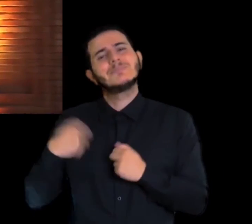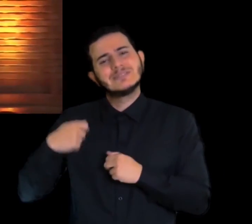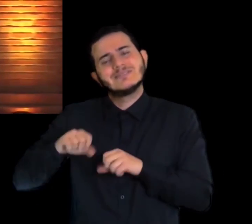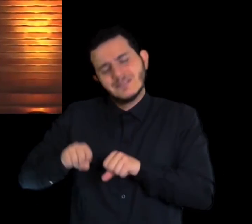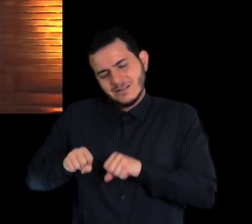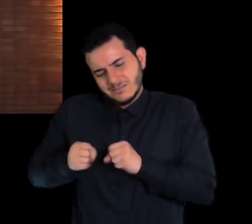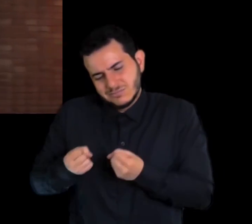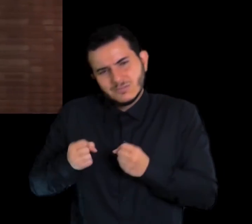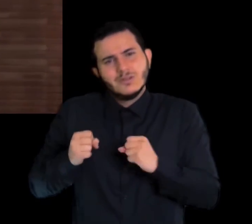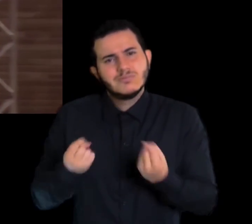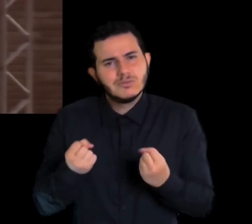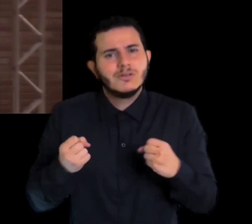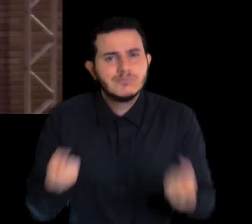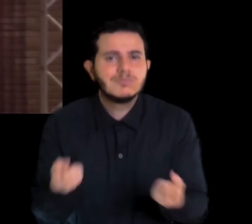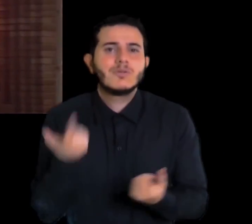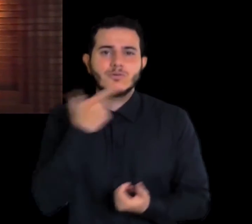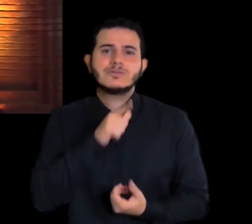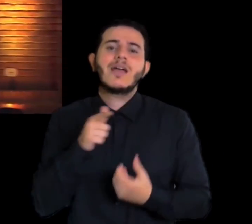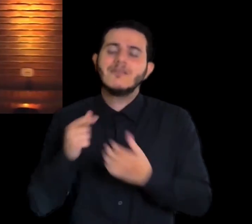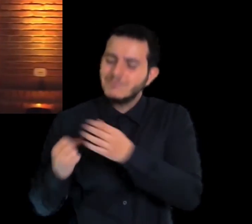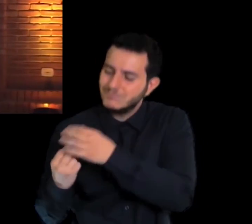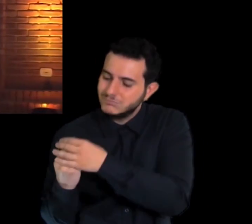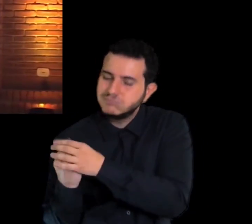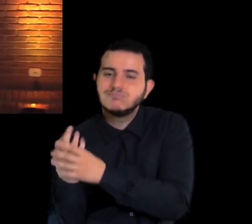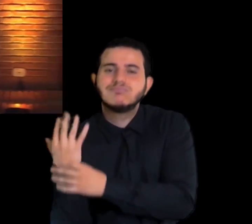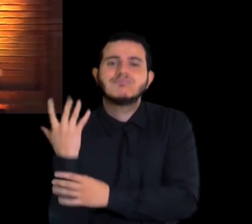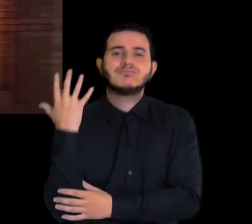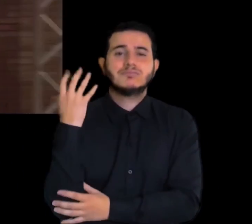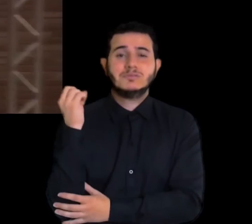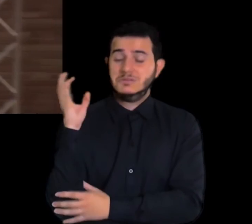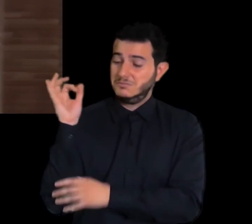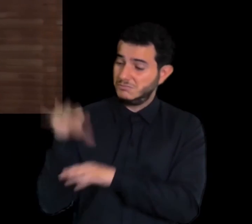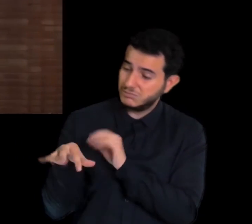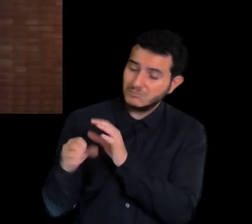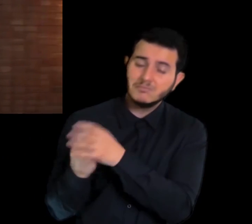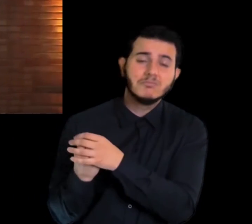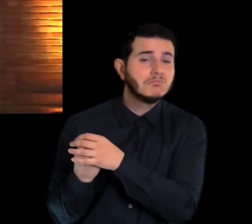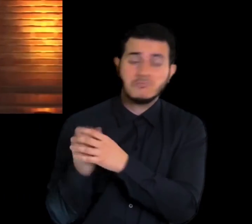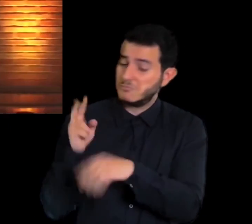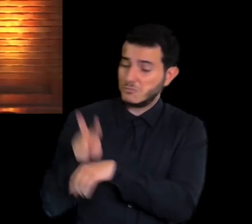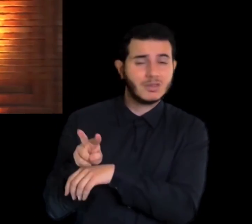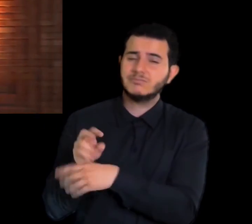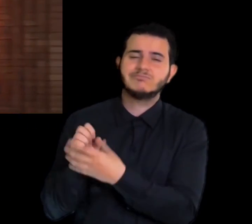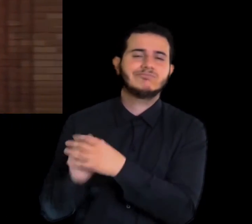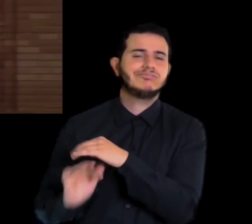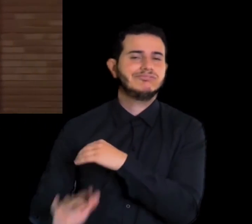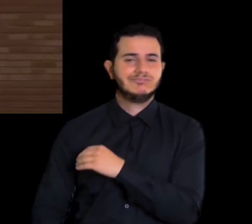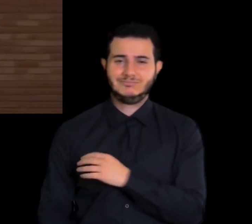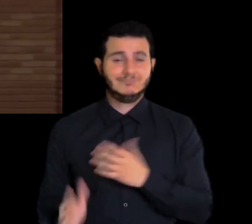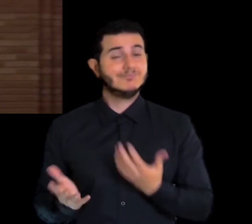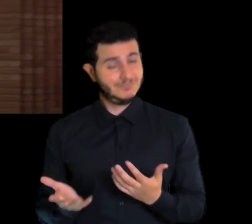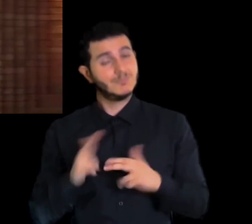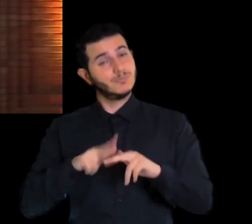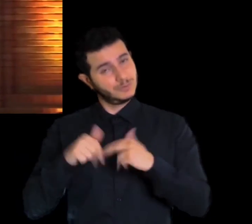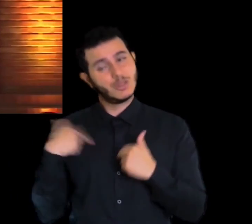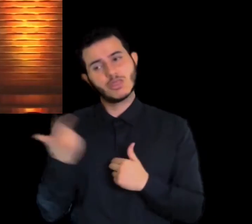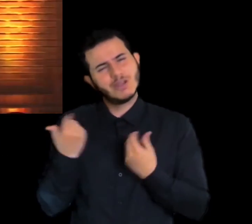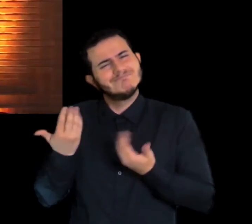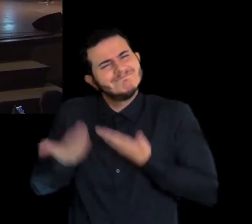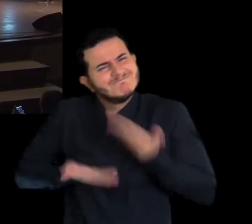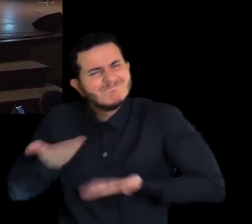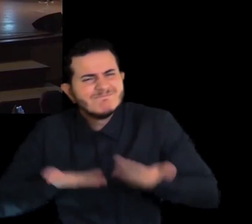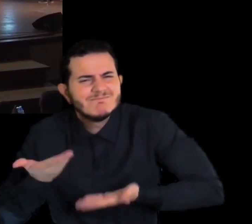regada muito, vai ter que lutar muito para ela dar frutos. Mas uma coisa eu garanto, depois que a gente cevar muito essa semente e